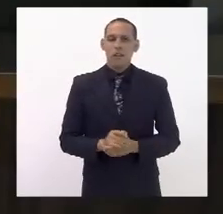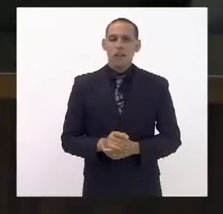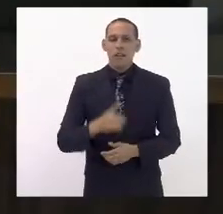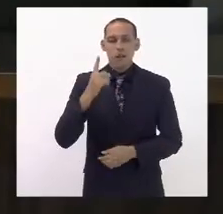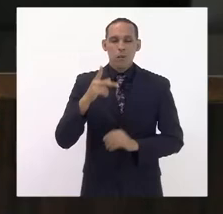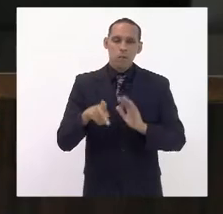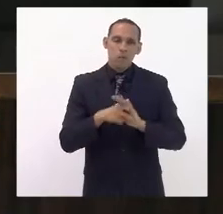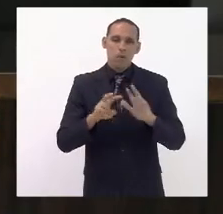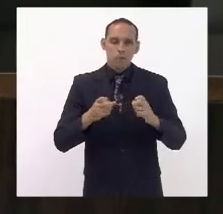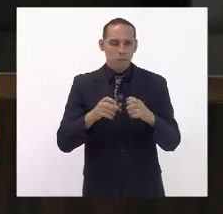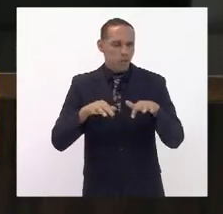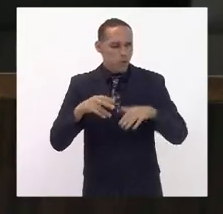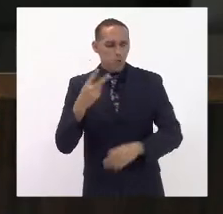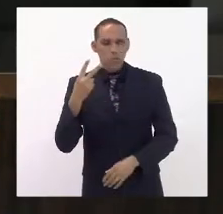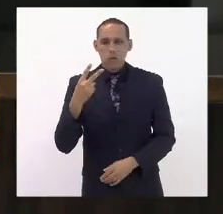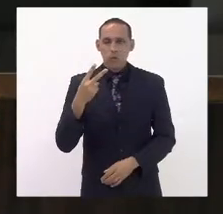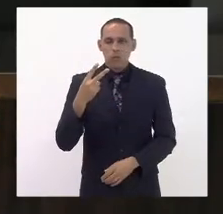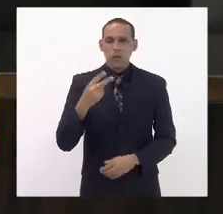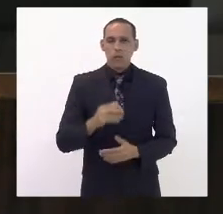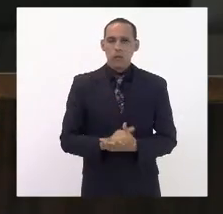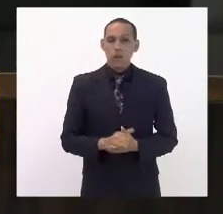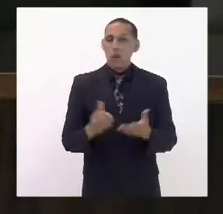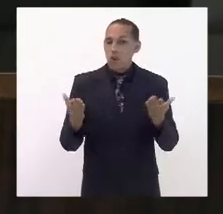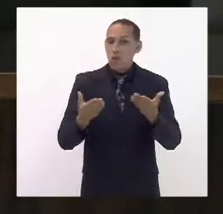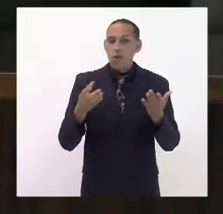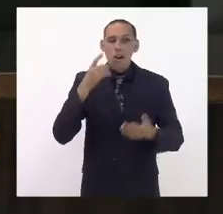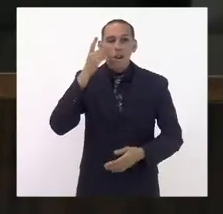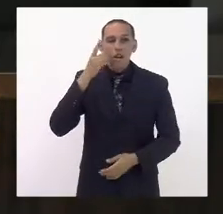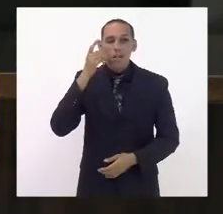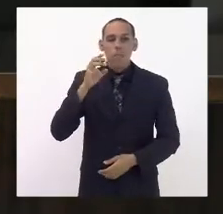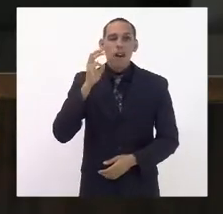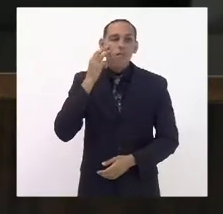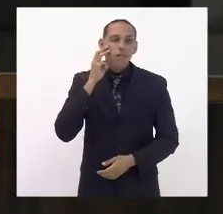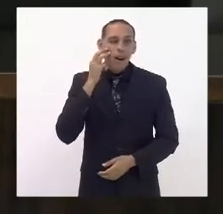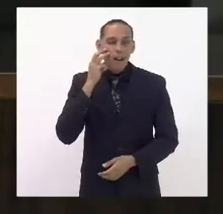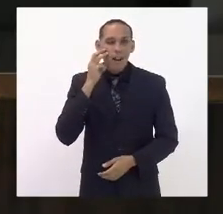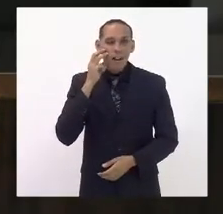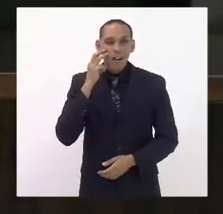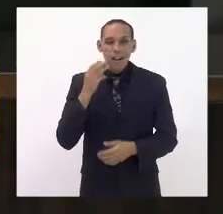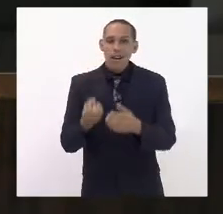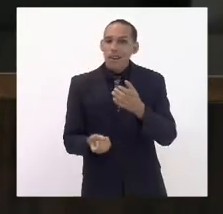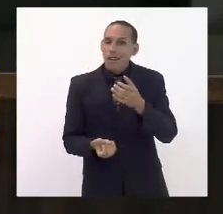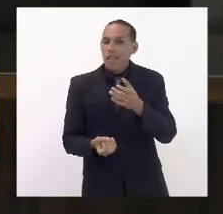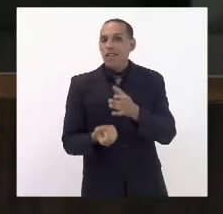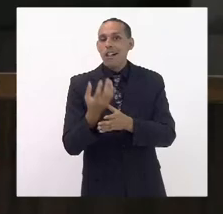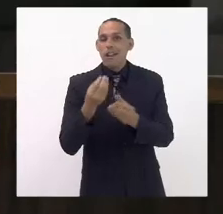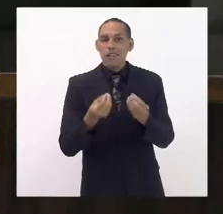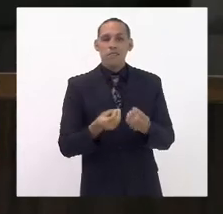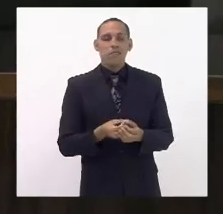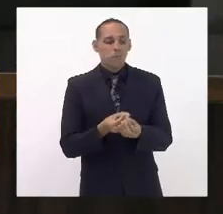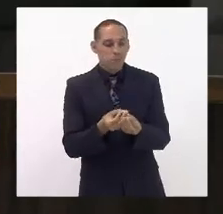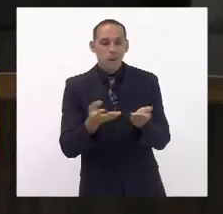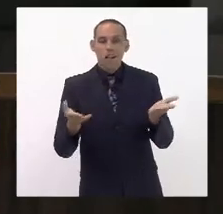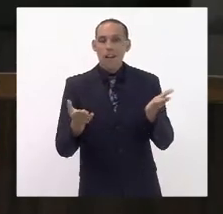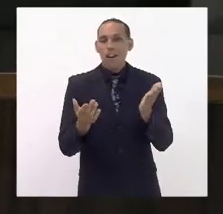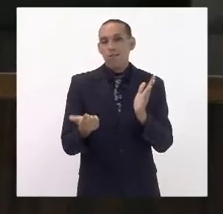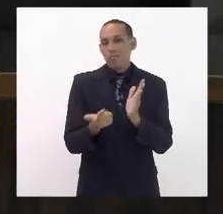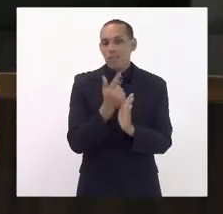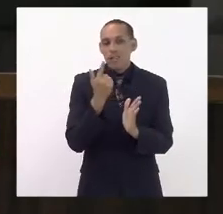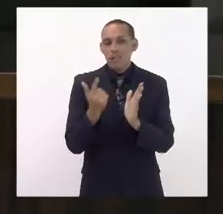plenário. Duas. Hoje o deputado Valdeque Carneiro estará lançando um